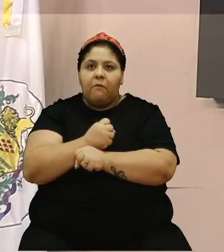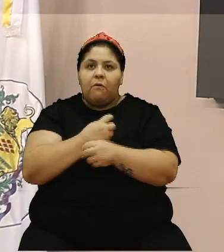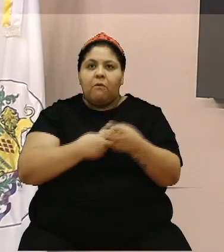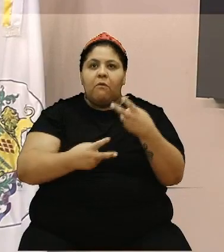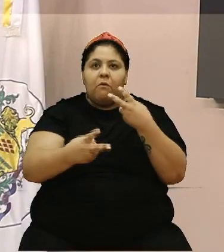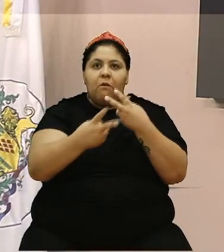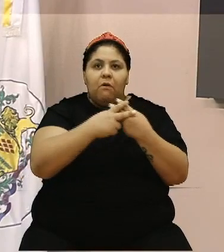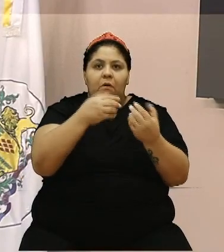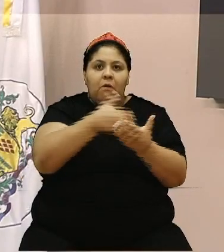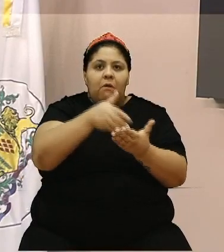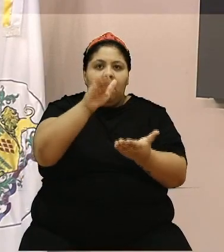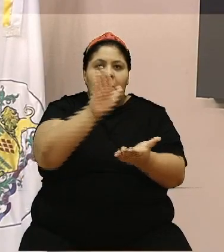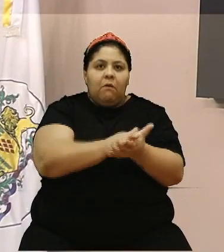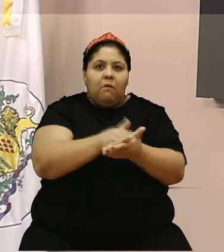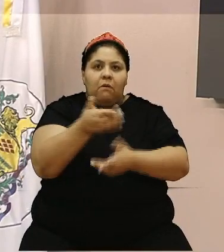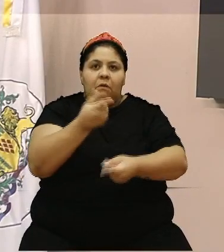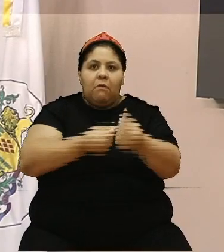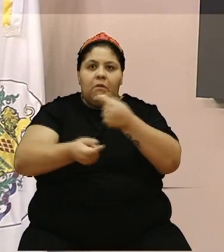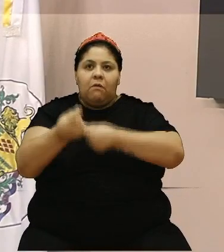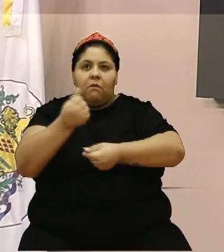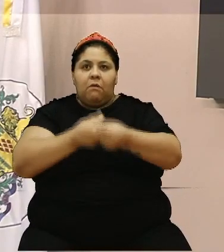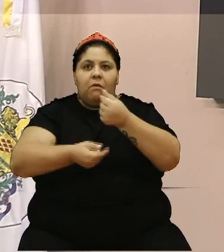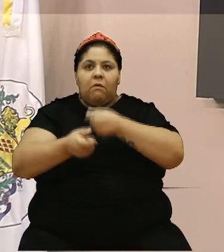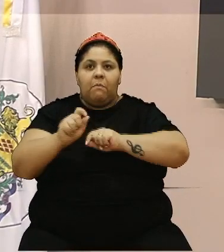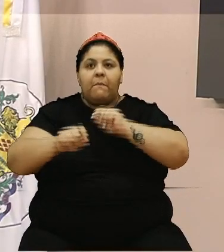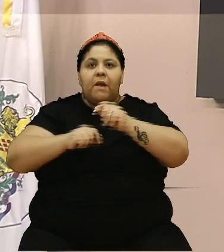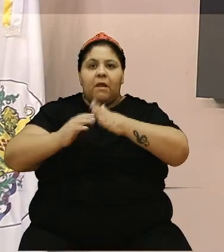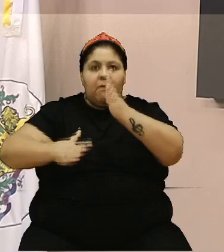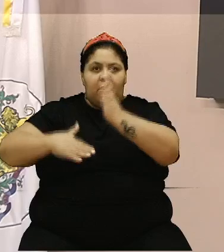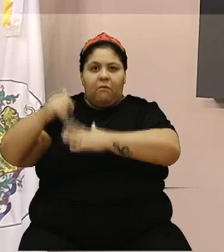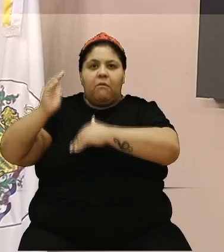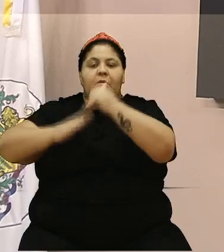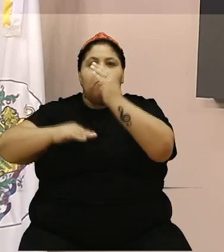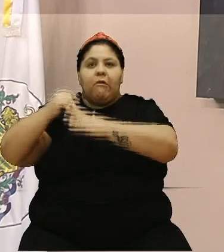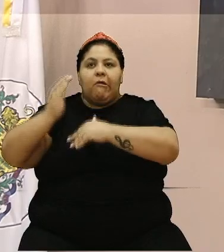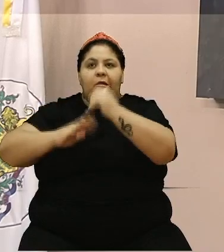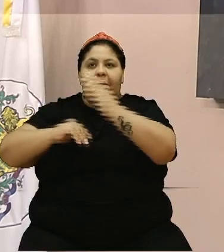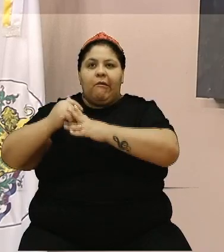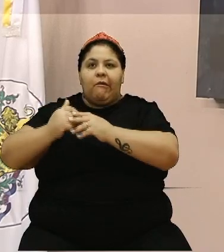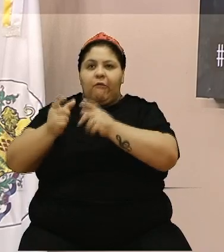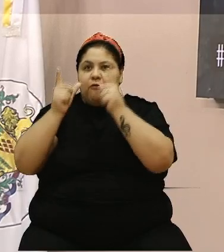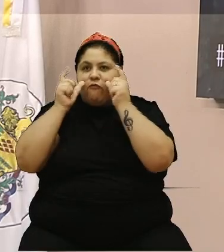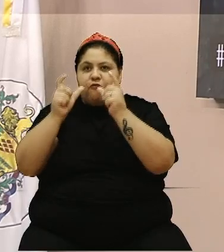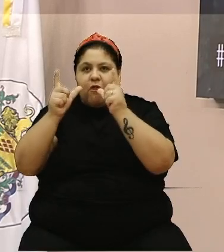penalidades administrativas para quem pratica maus tratos.